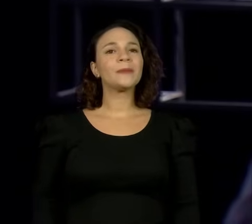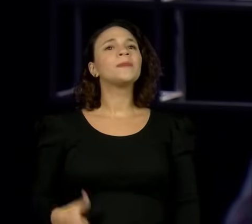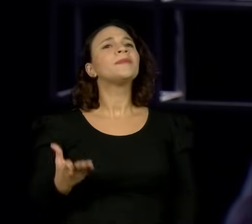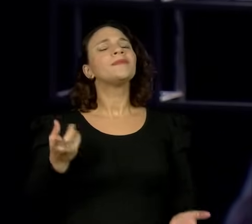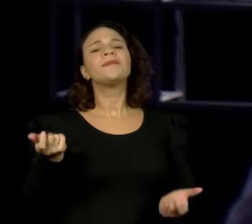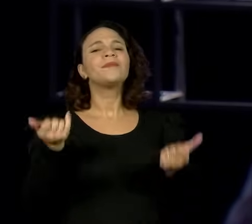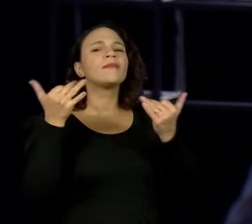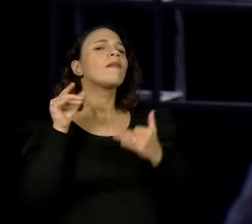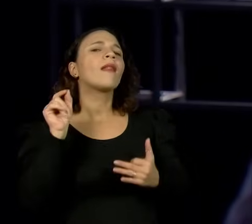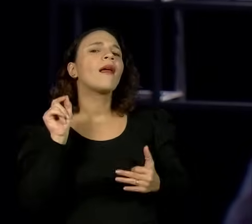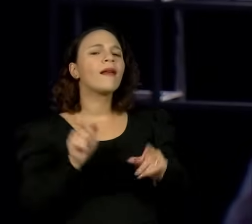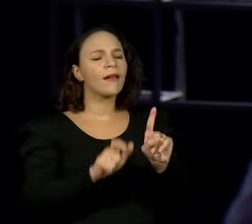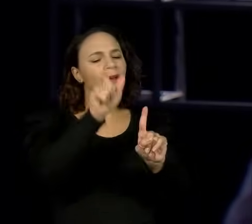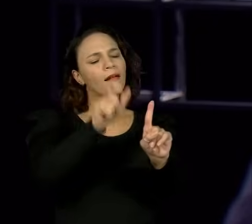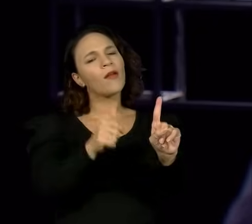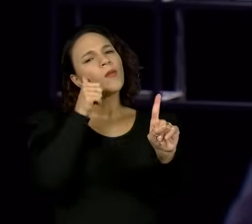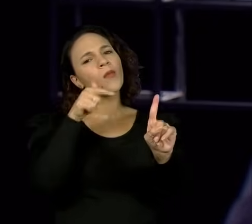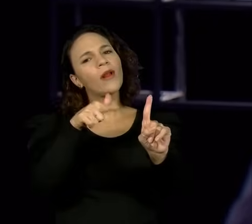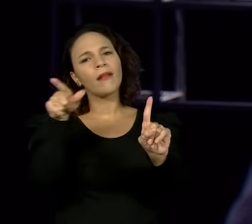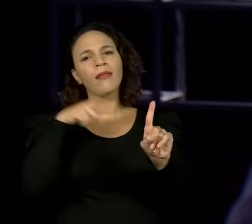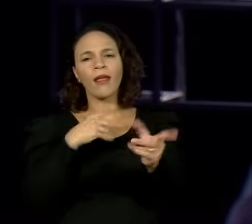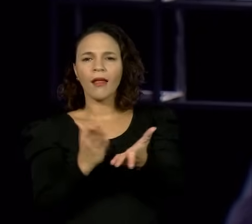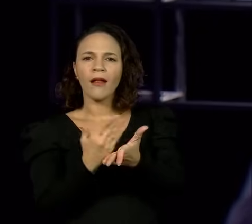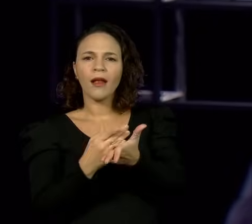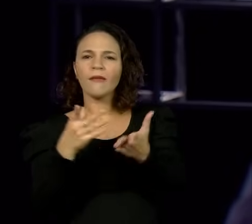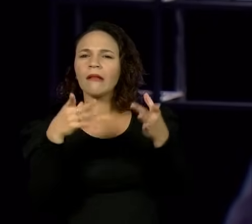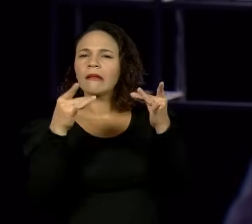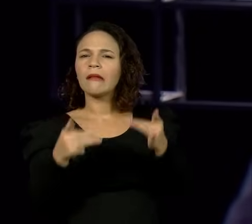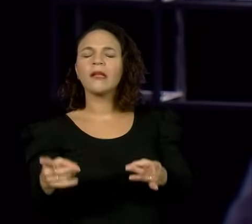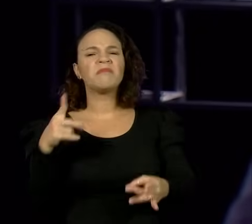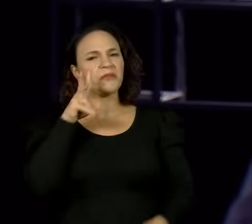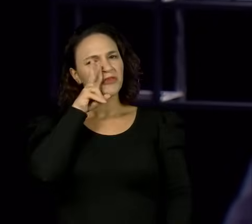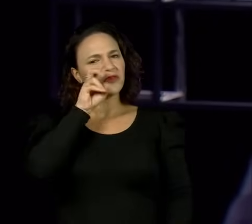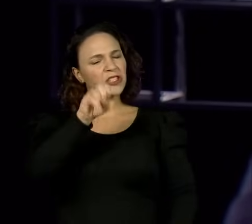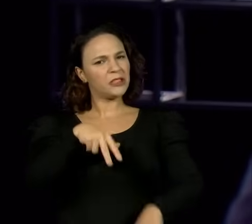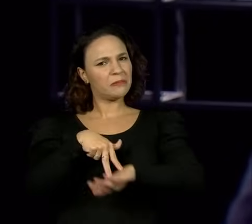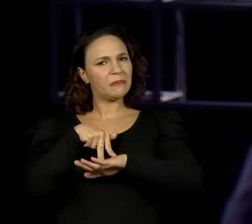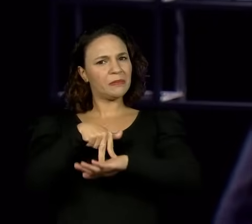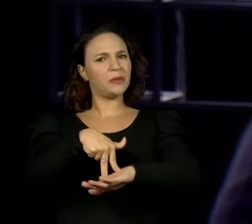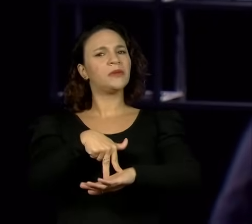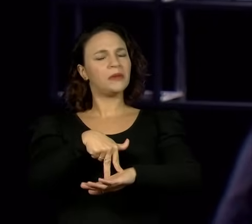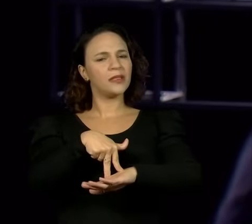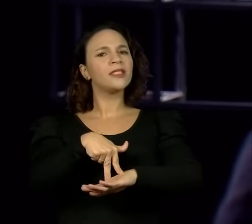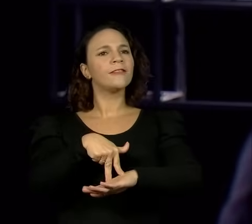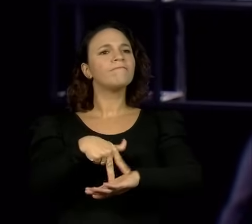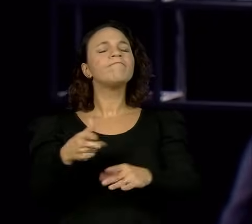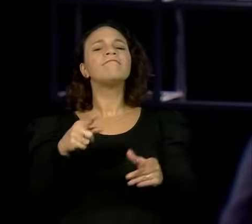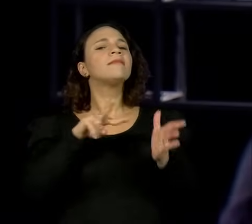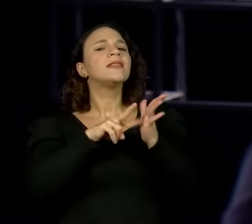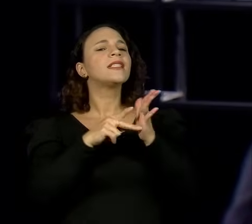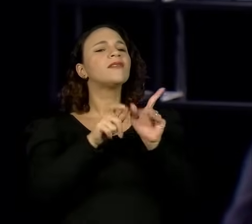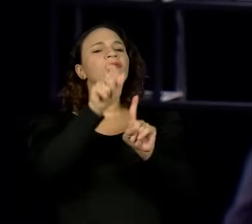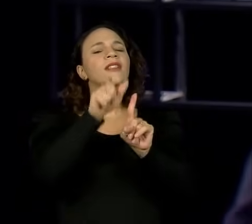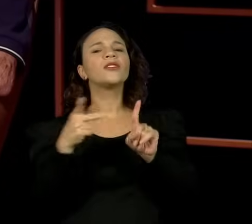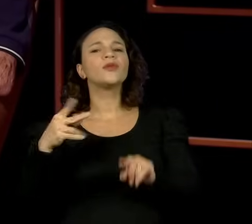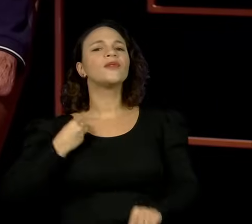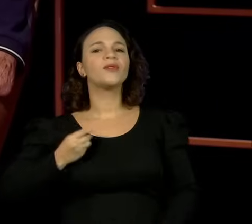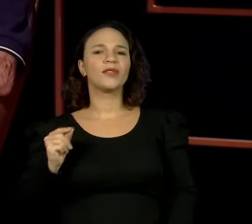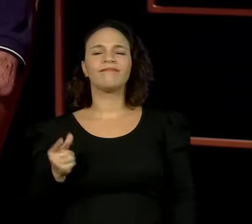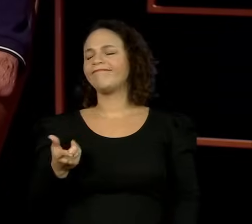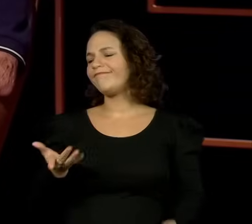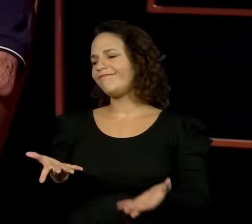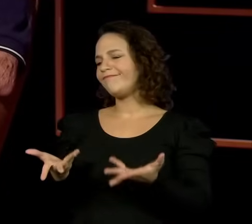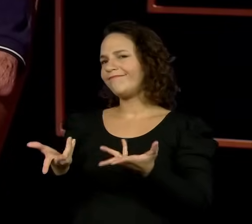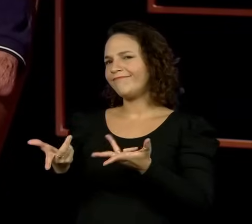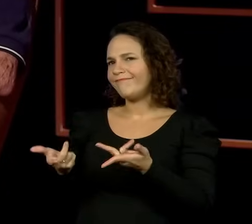quem é essa mulher que você descreve, né, como muito forte, muito decidida, e o significado dela na sua vida. Foi